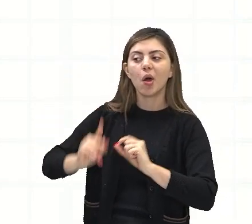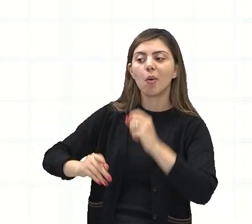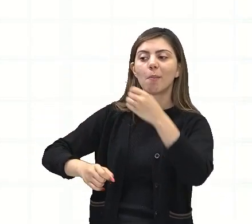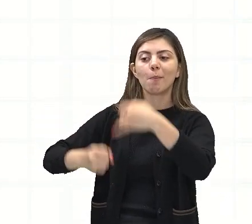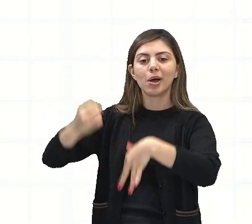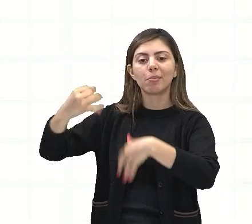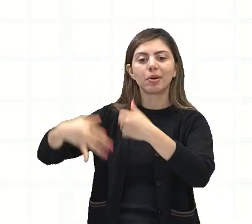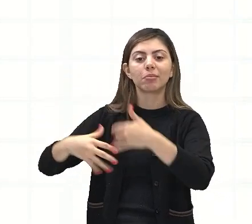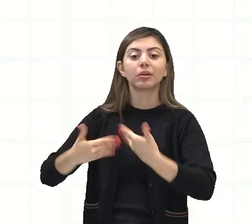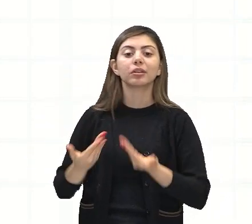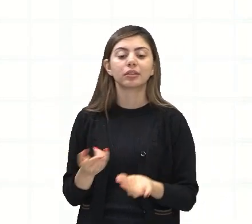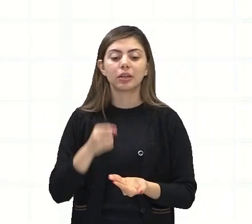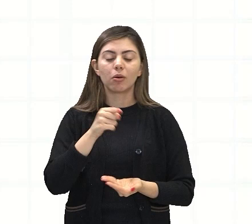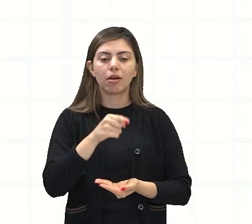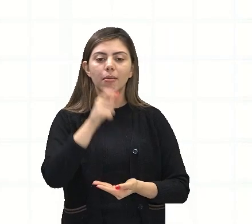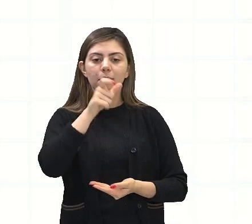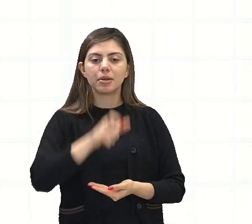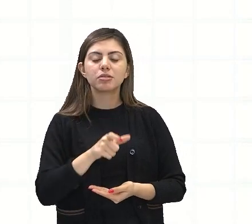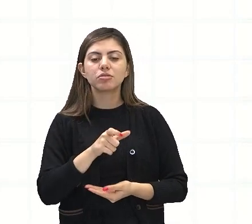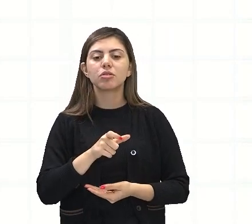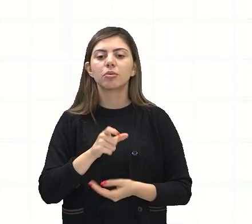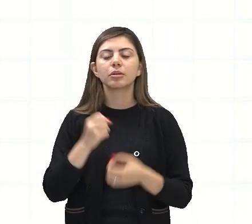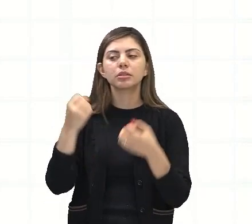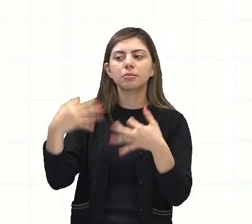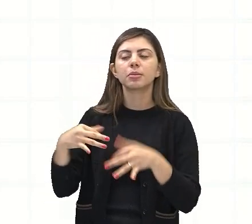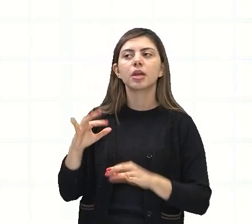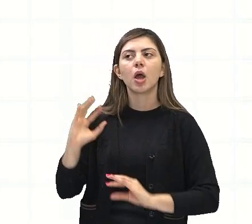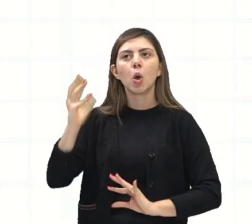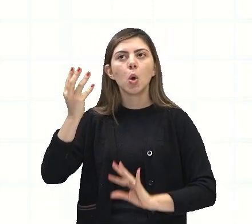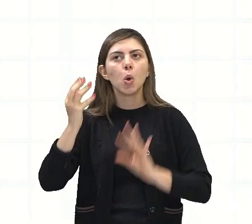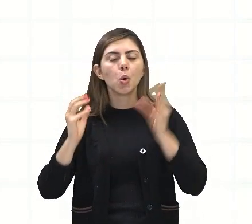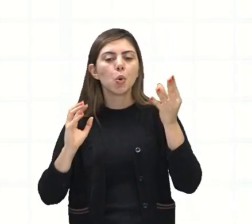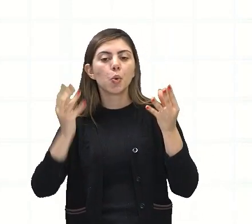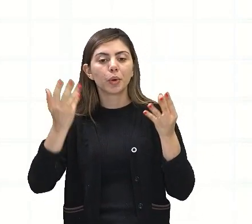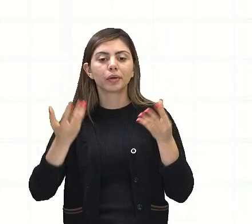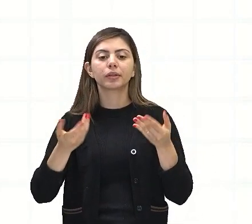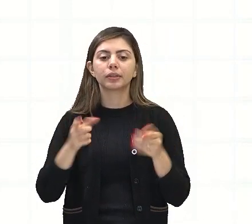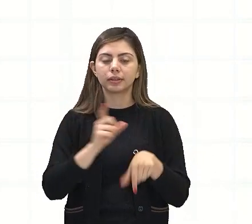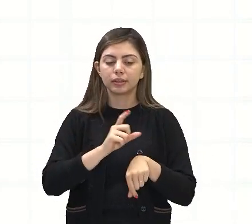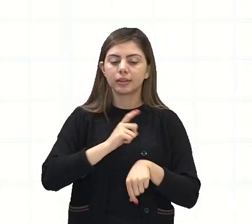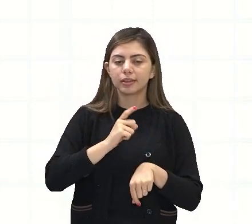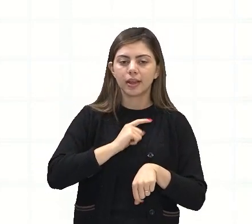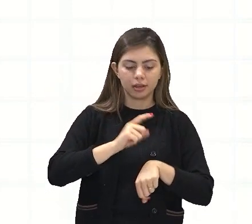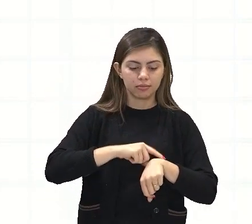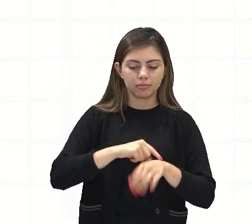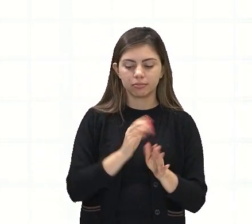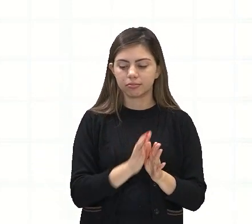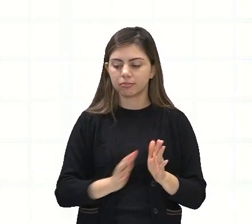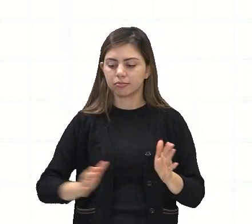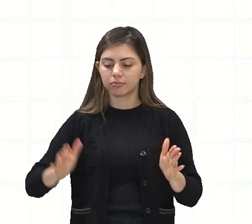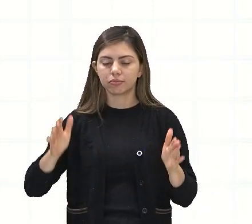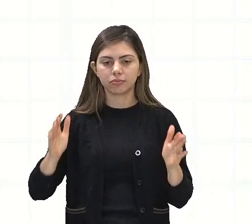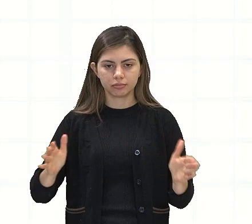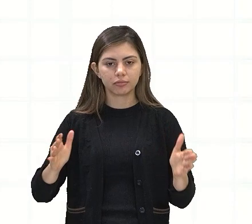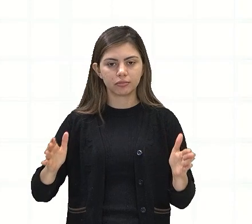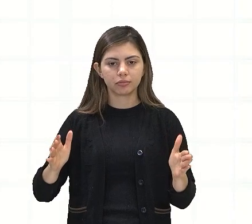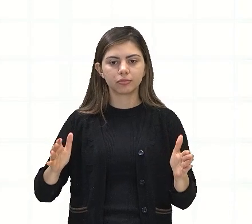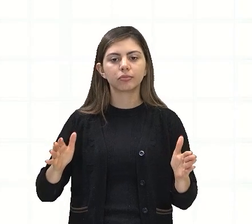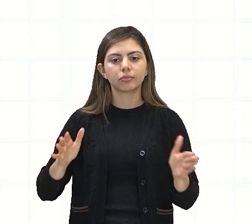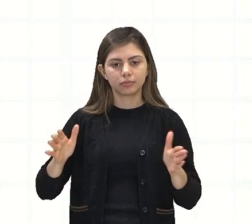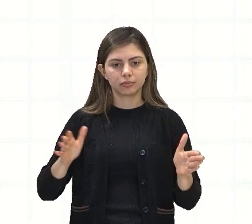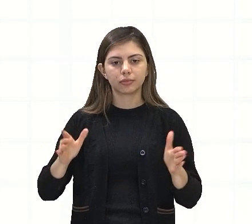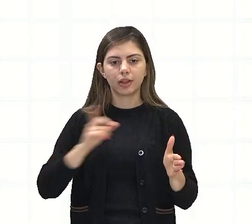relatando acontecimentos, fatos, eventos em um tempo, em um lapso temporal. Tem um tempo aí, acontece